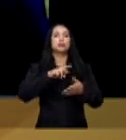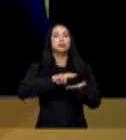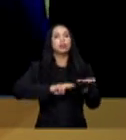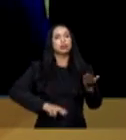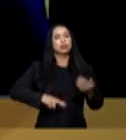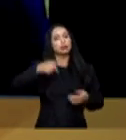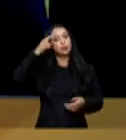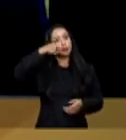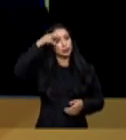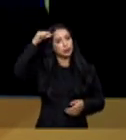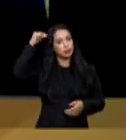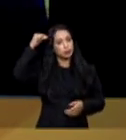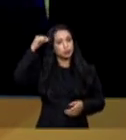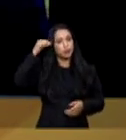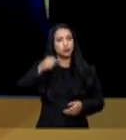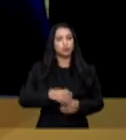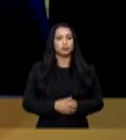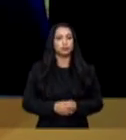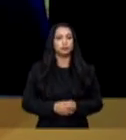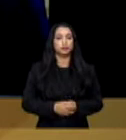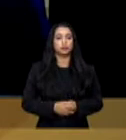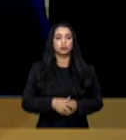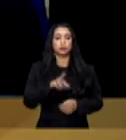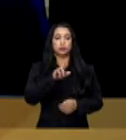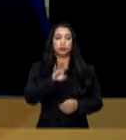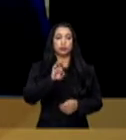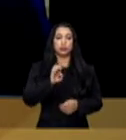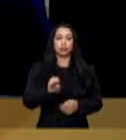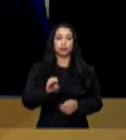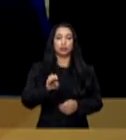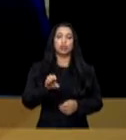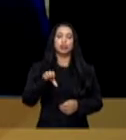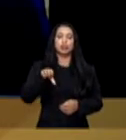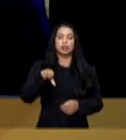Barroso. O recurso ordinário